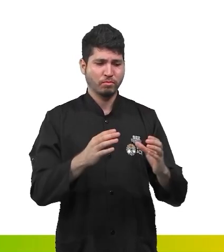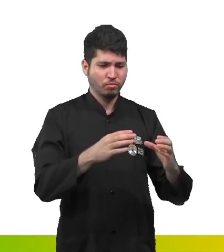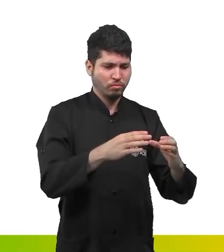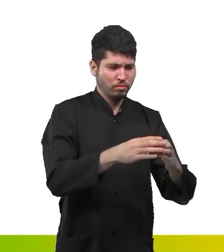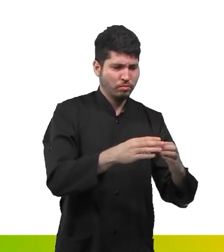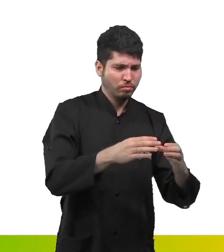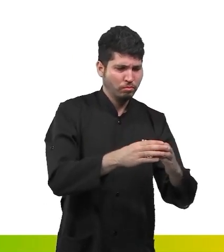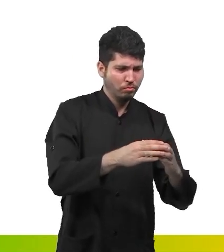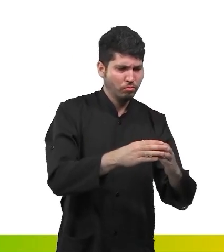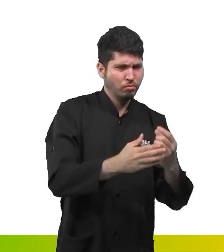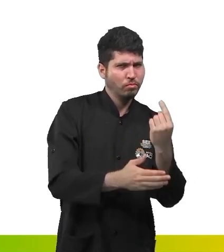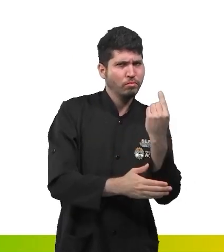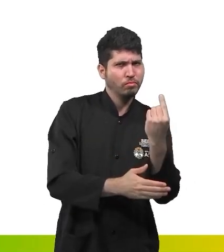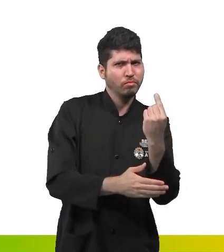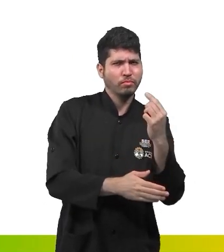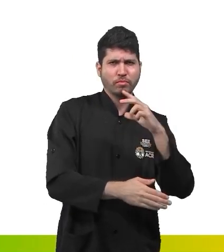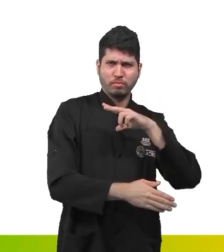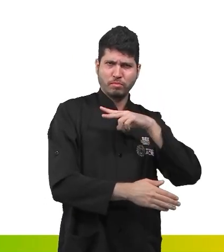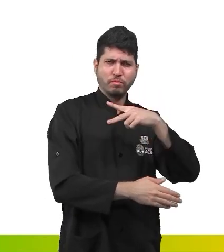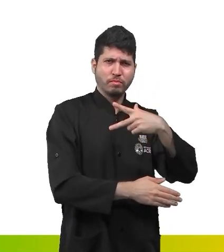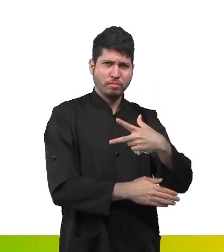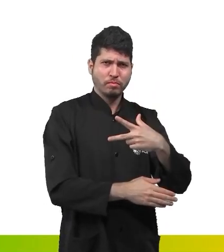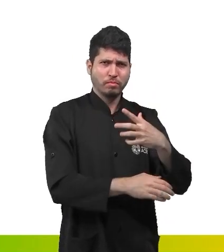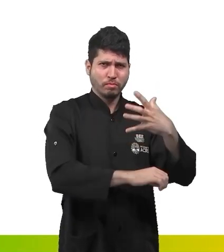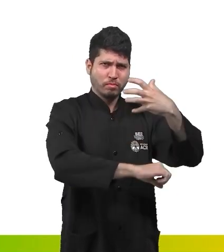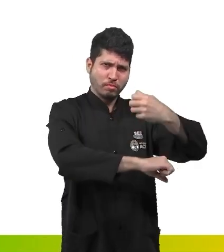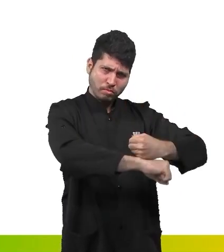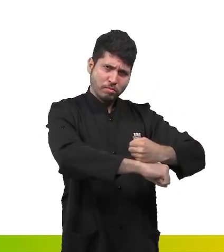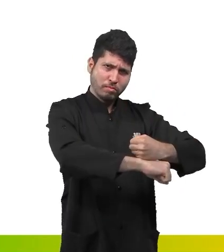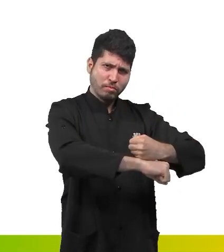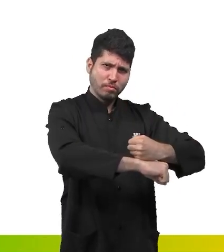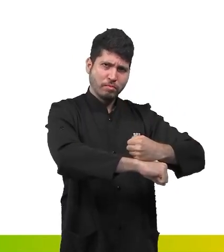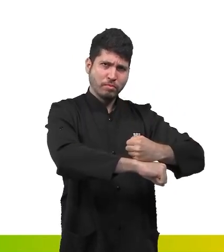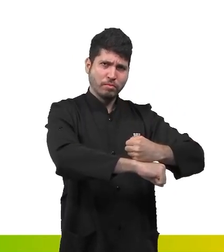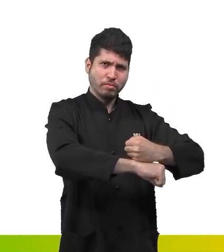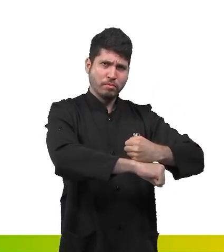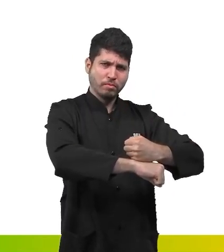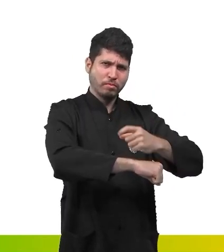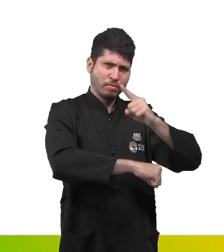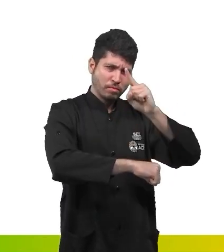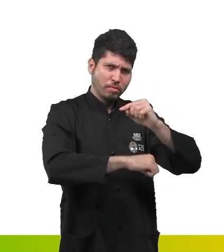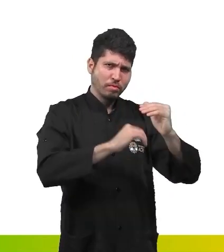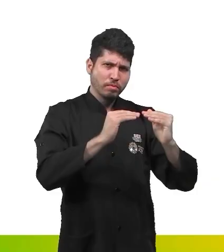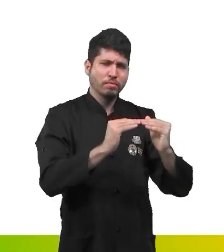pelos portugueses, deixa eu ver, colonizadores portugueses. Ela